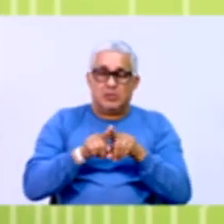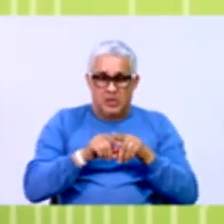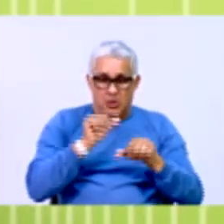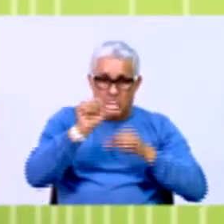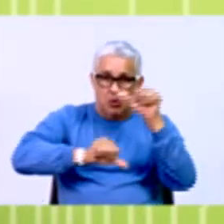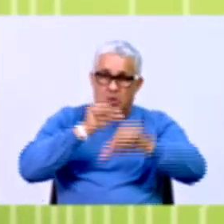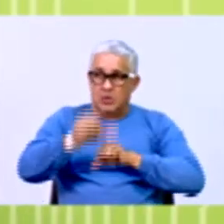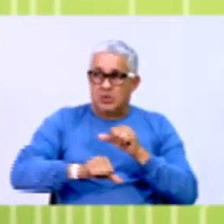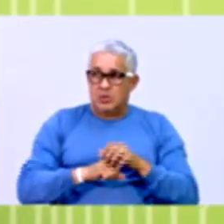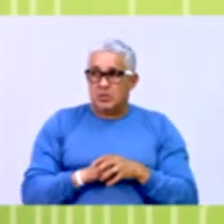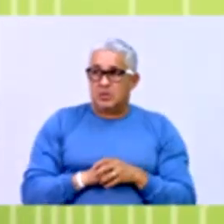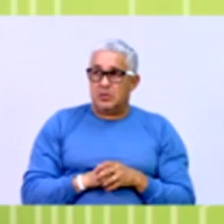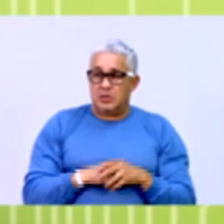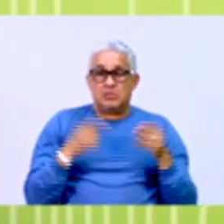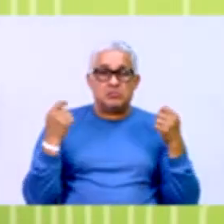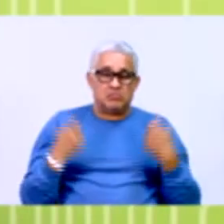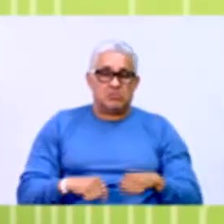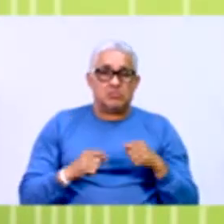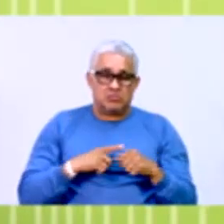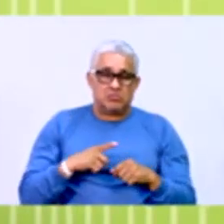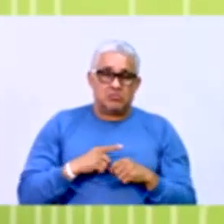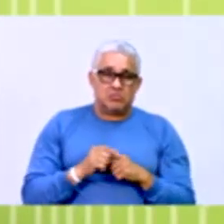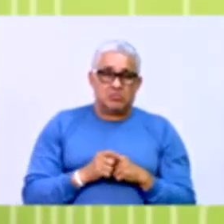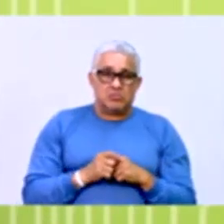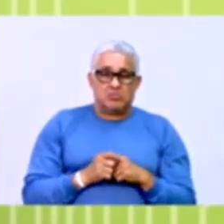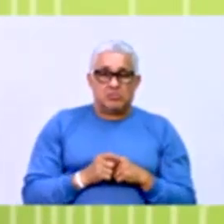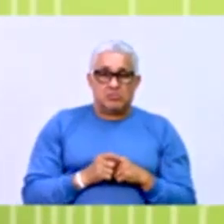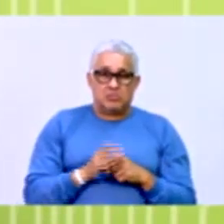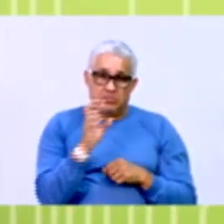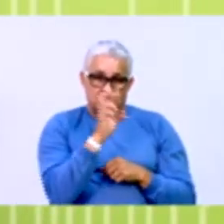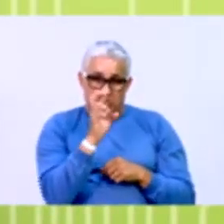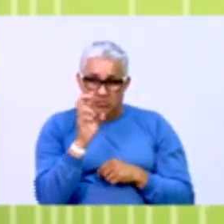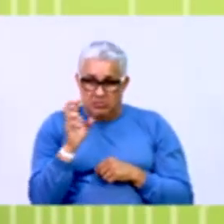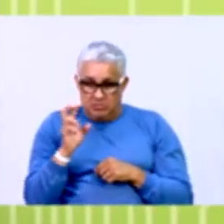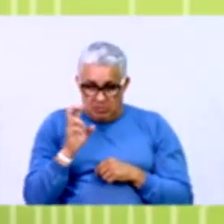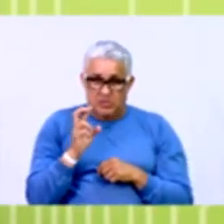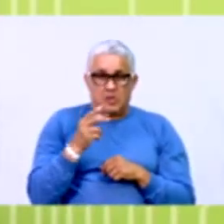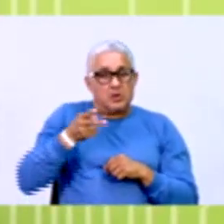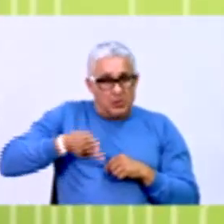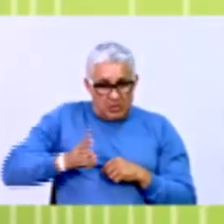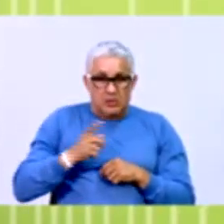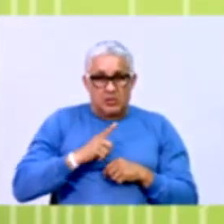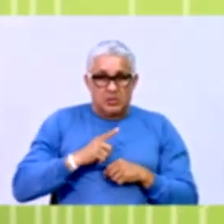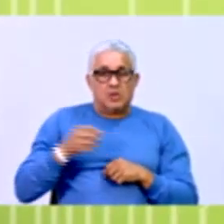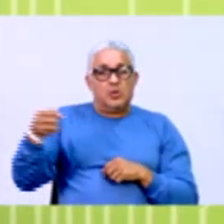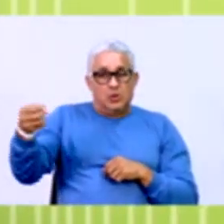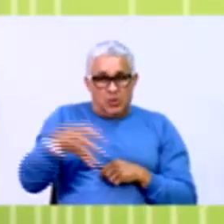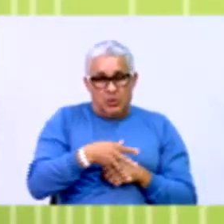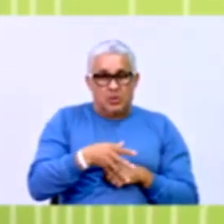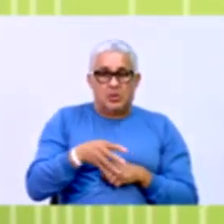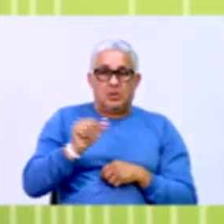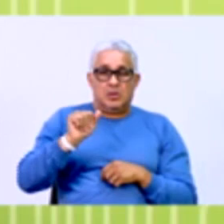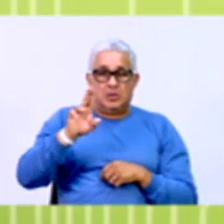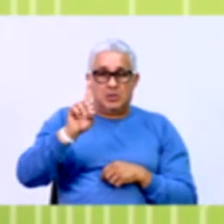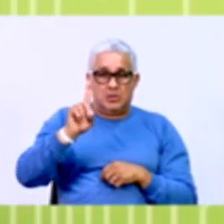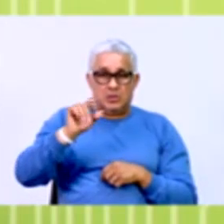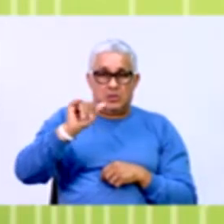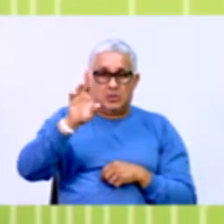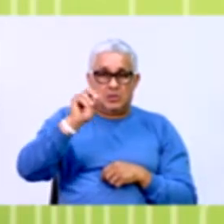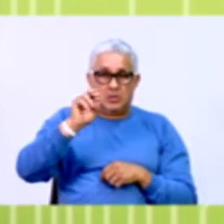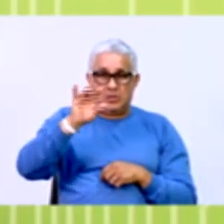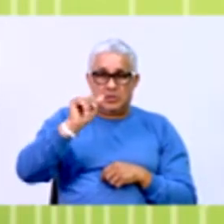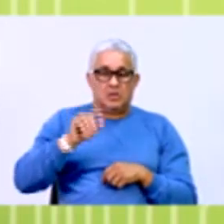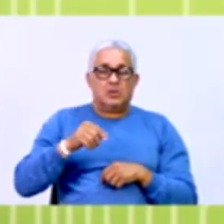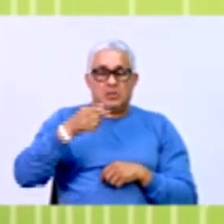todo. Então, é preciso que haja períodos de fiscalização. Daqui a um tempo, uma nova auditoria precisará ser feita e ela